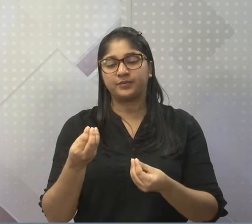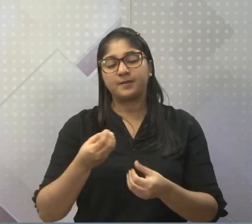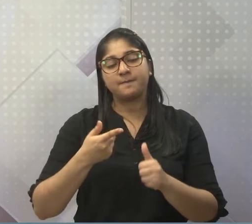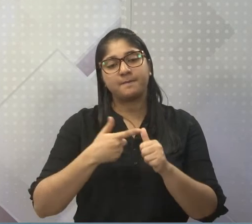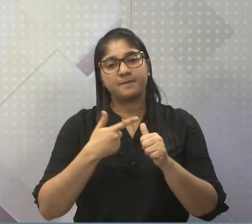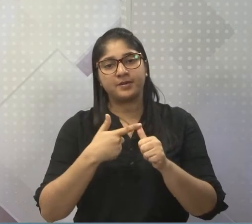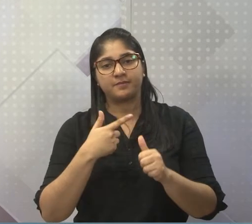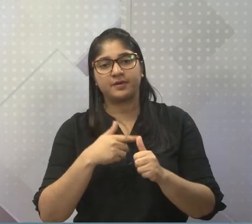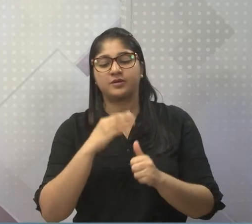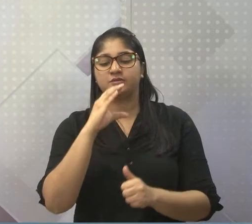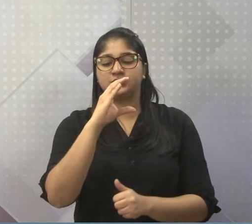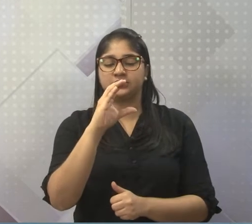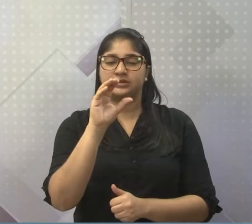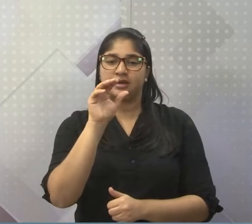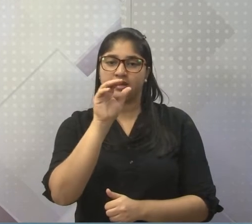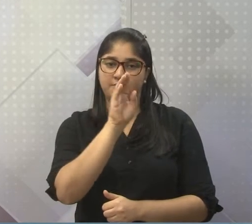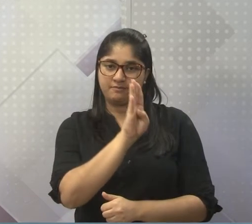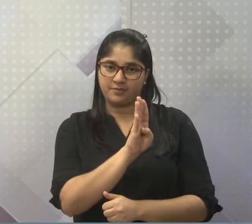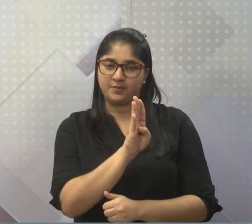C com B